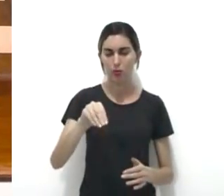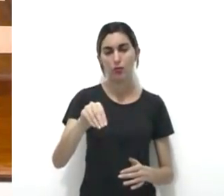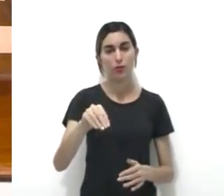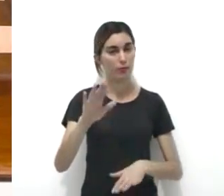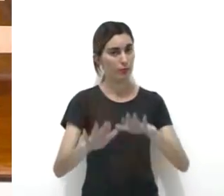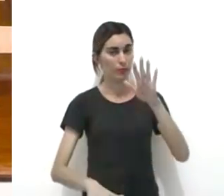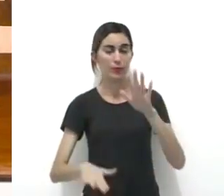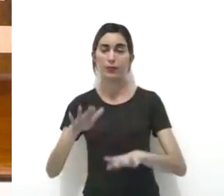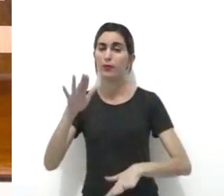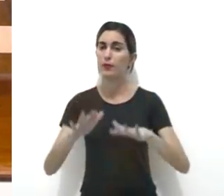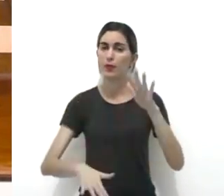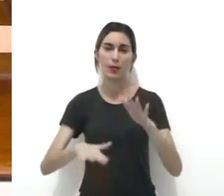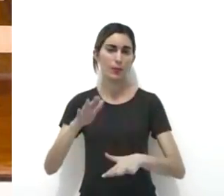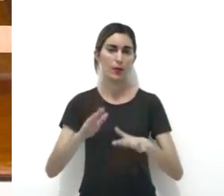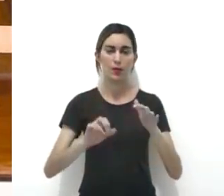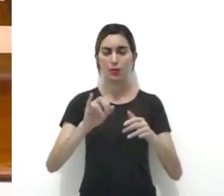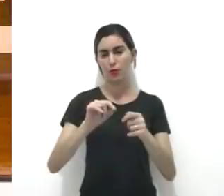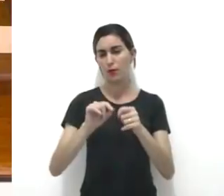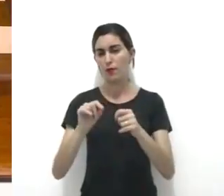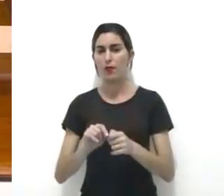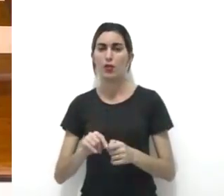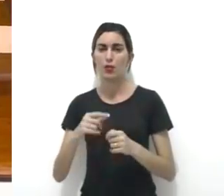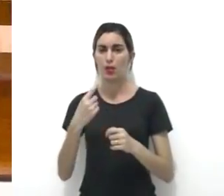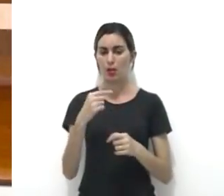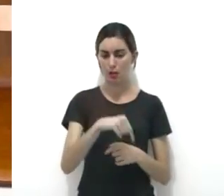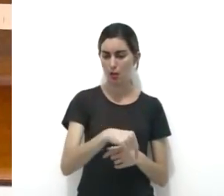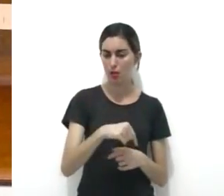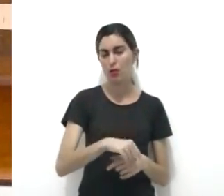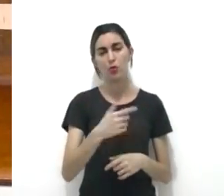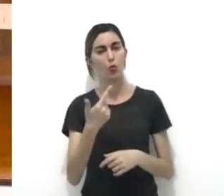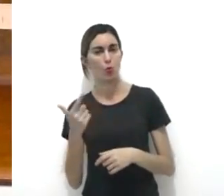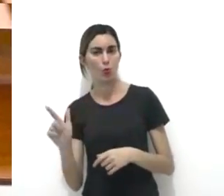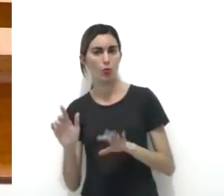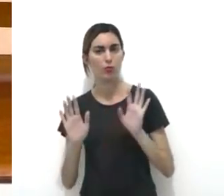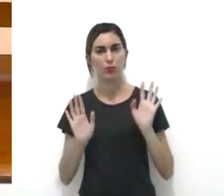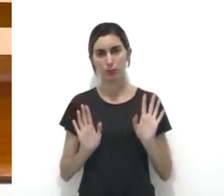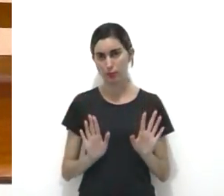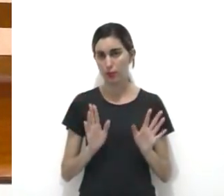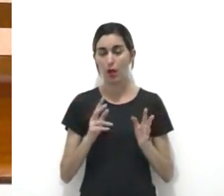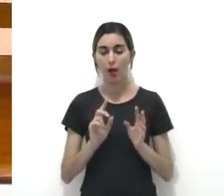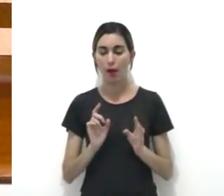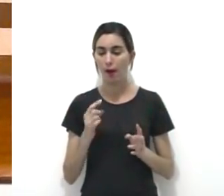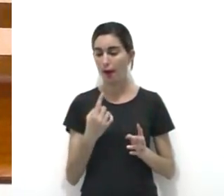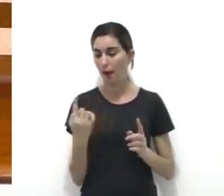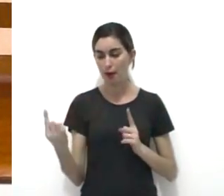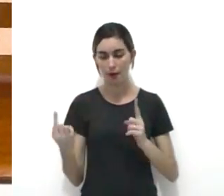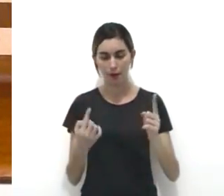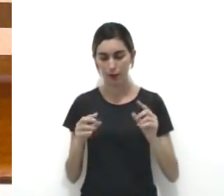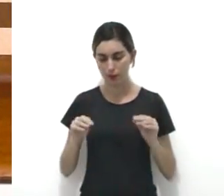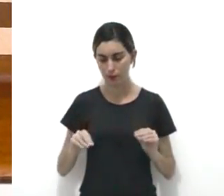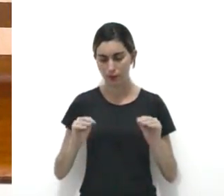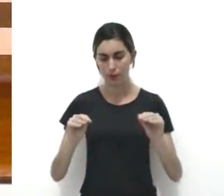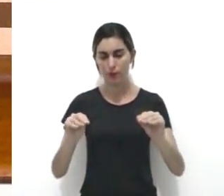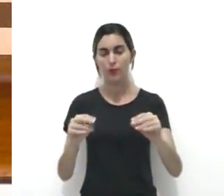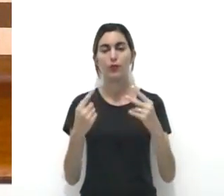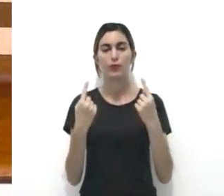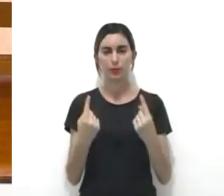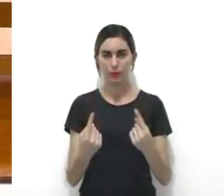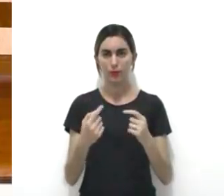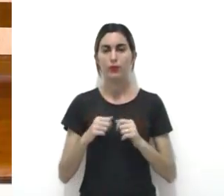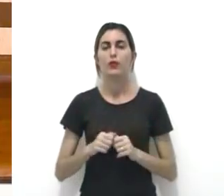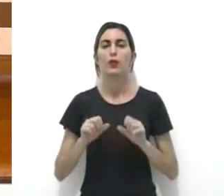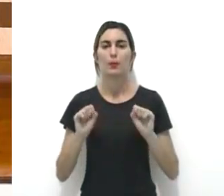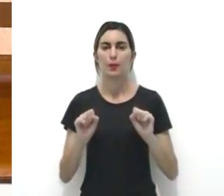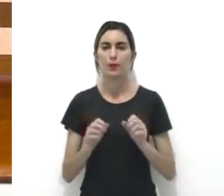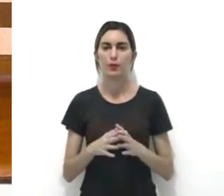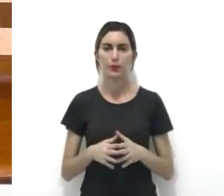casas. Independente se eu vou fazer isso com esse peão ou com esse. Então, cada peão pode avançar até 2